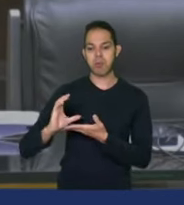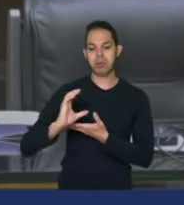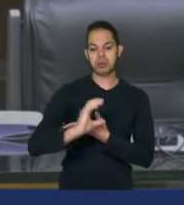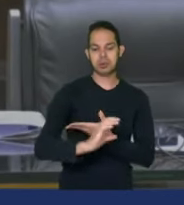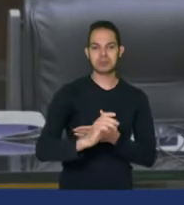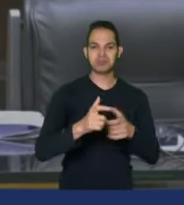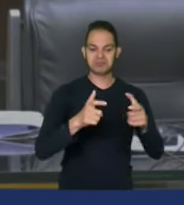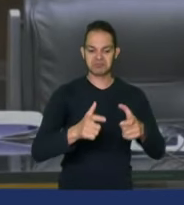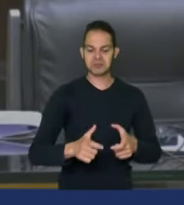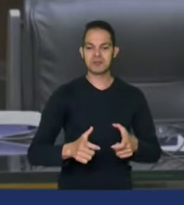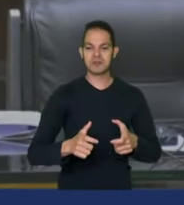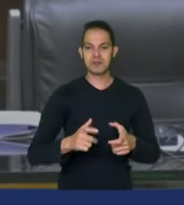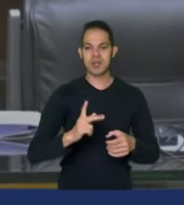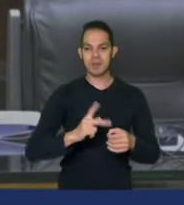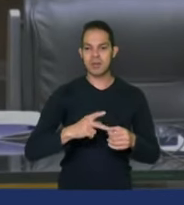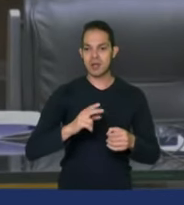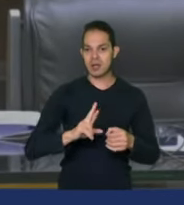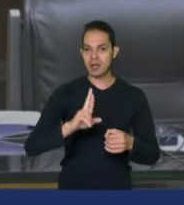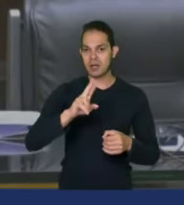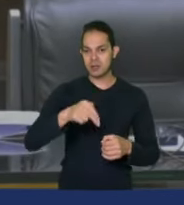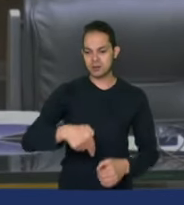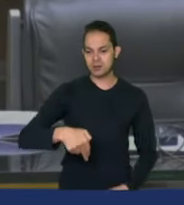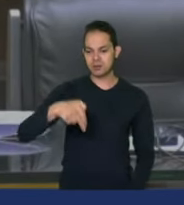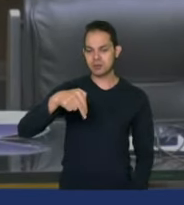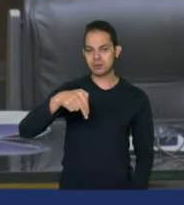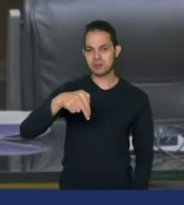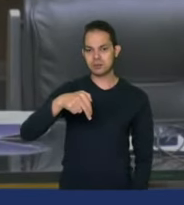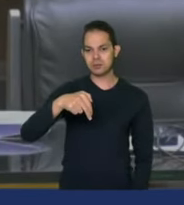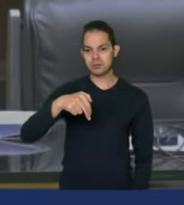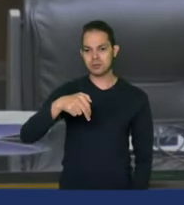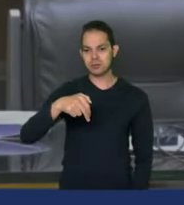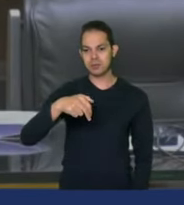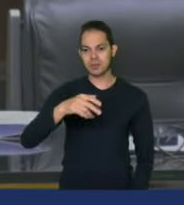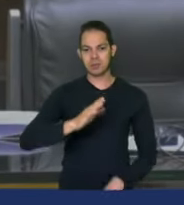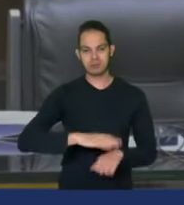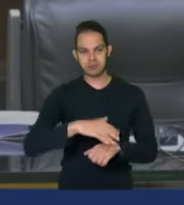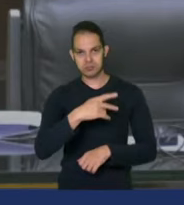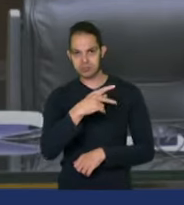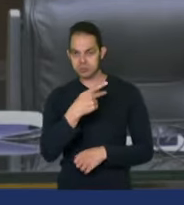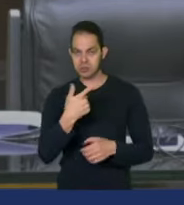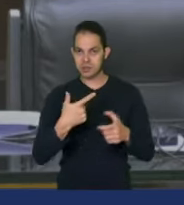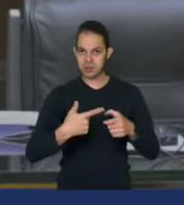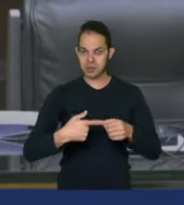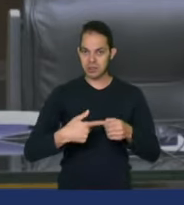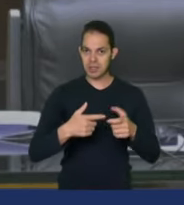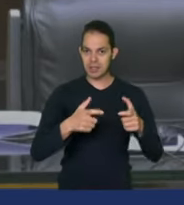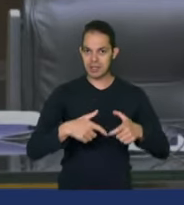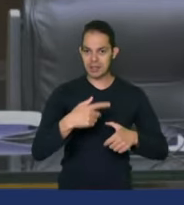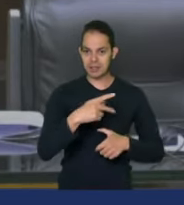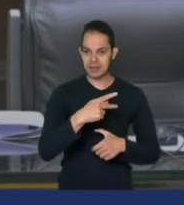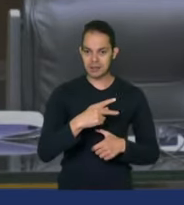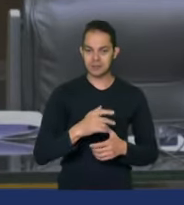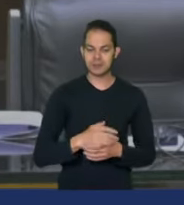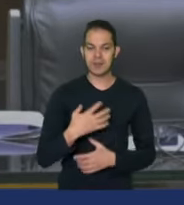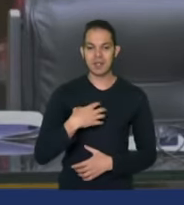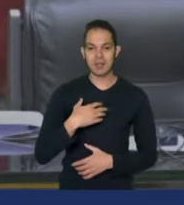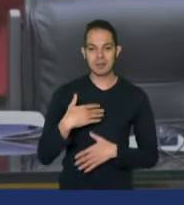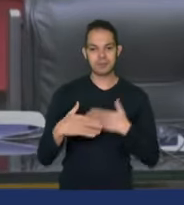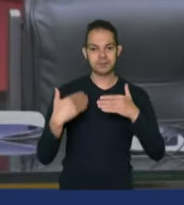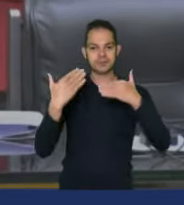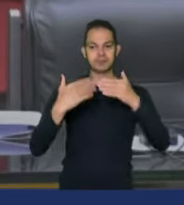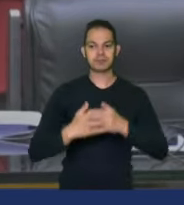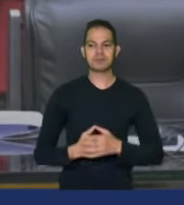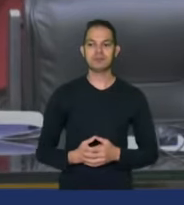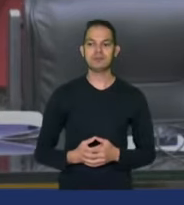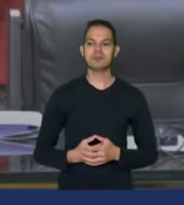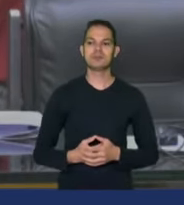Petrobras é responsável naquela região nordeste do estado por grande parte dos investimentos no desenvolvimento da Bahia. E isso deve